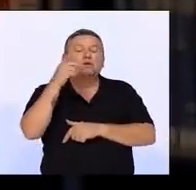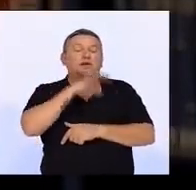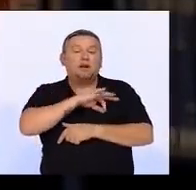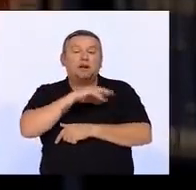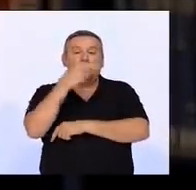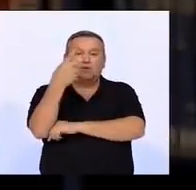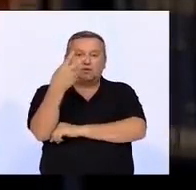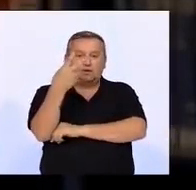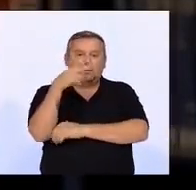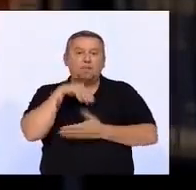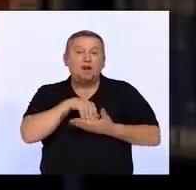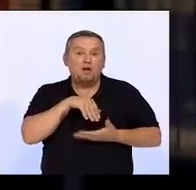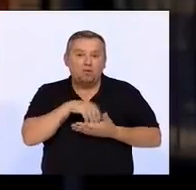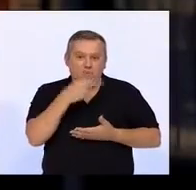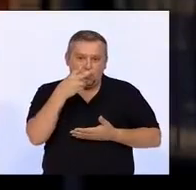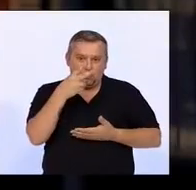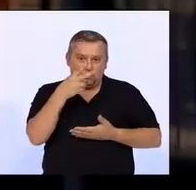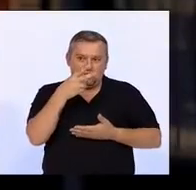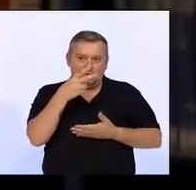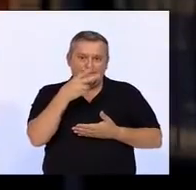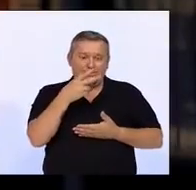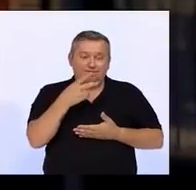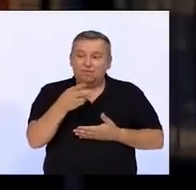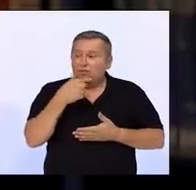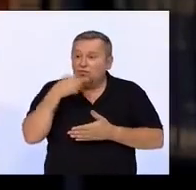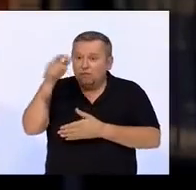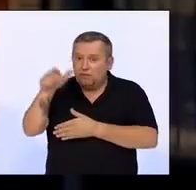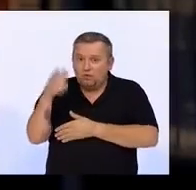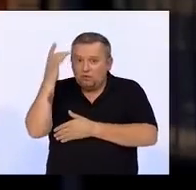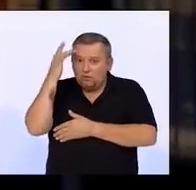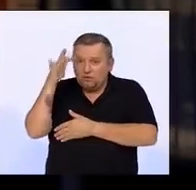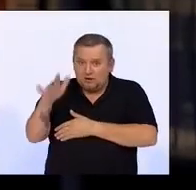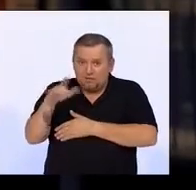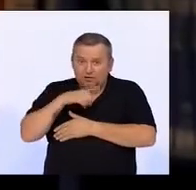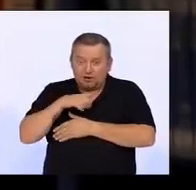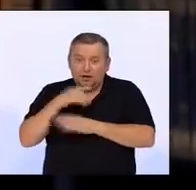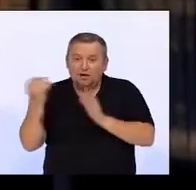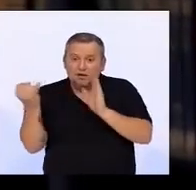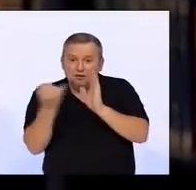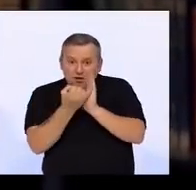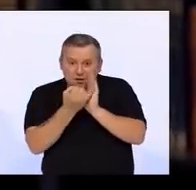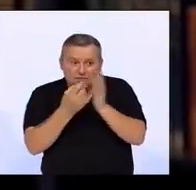mínimos. Até 2 salários mínimos. Ele não sabe que a tributação excessiva